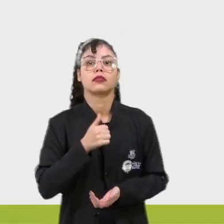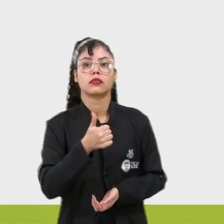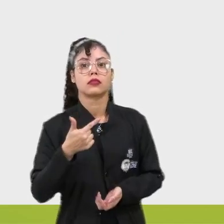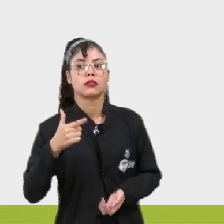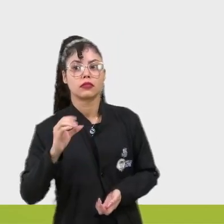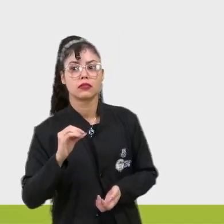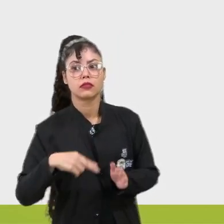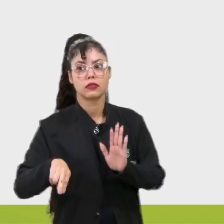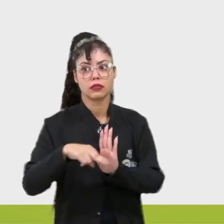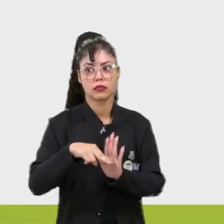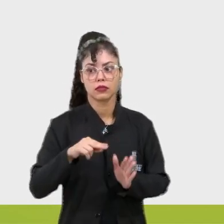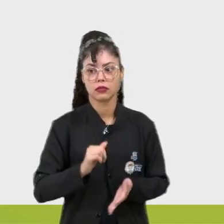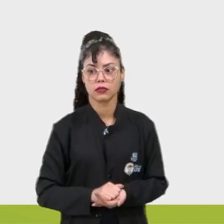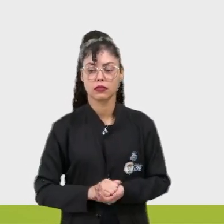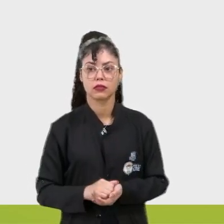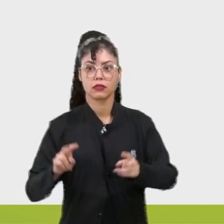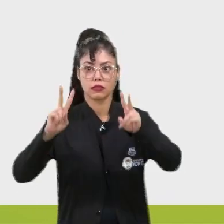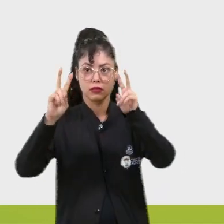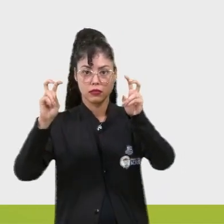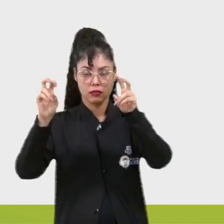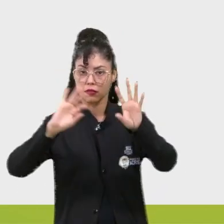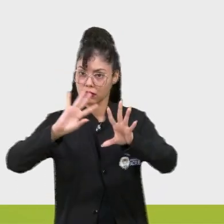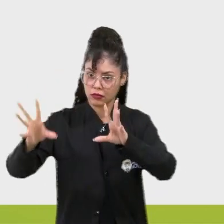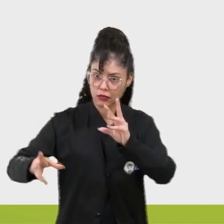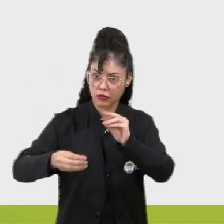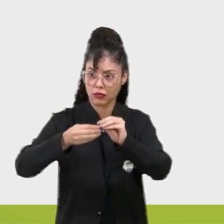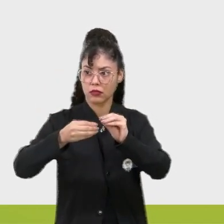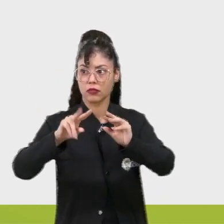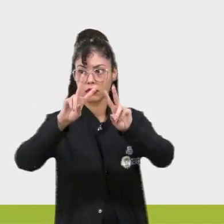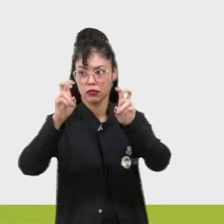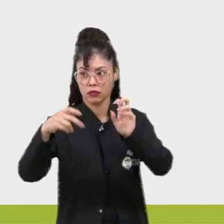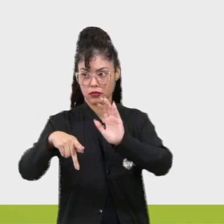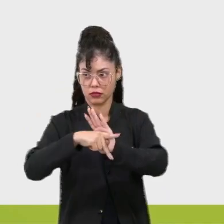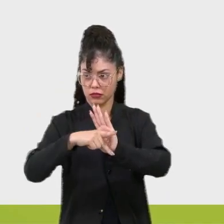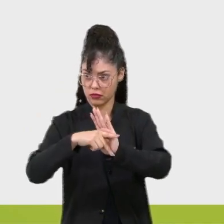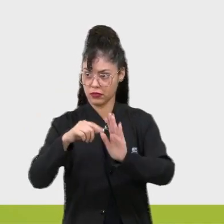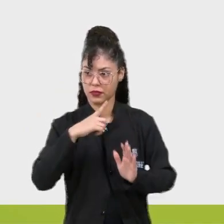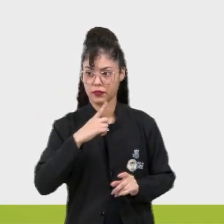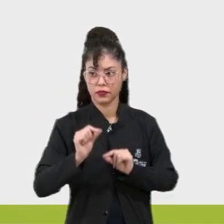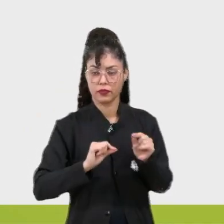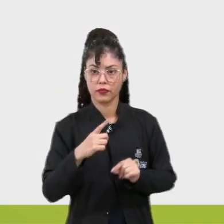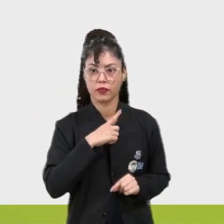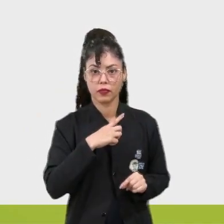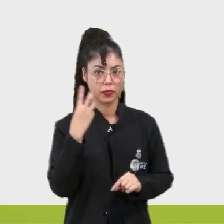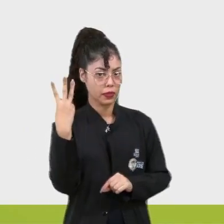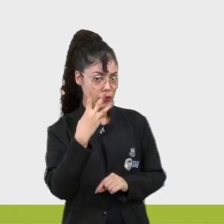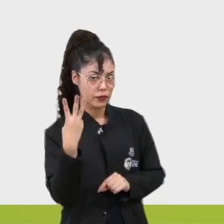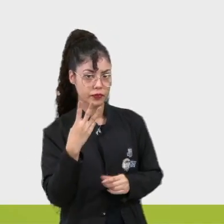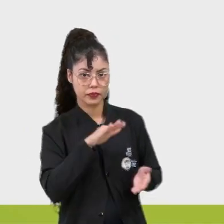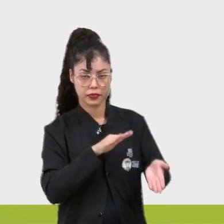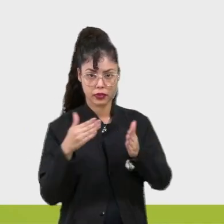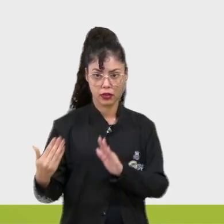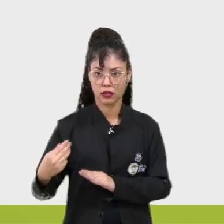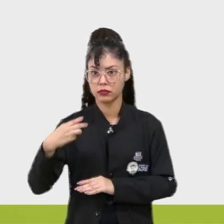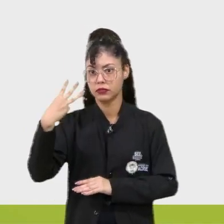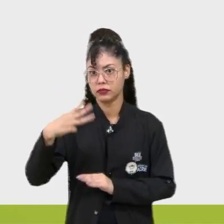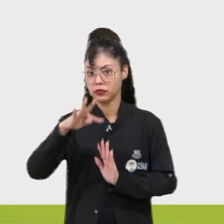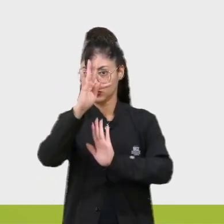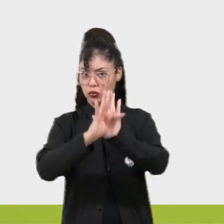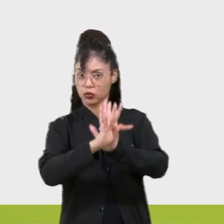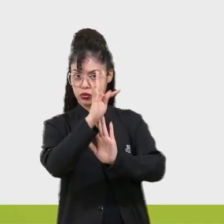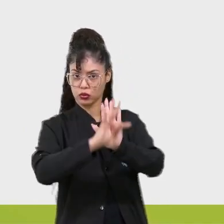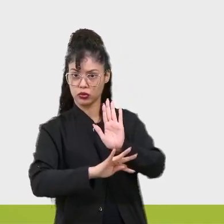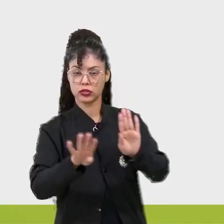pontos. 4, abordagem completa do tema, né? Eu tenho ali as 3 partes do